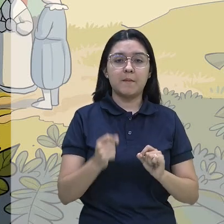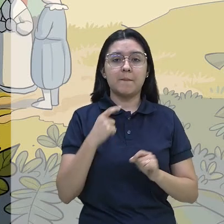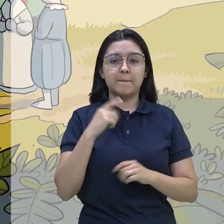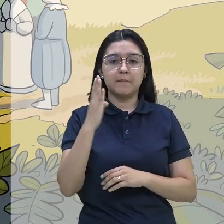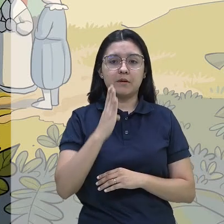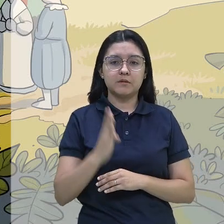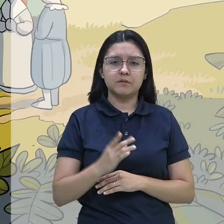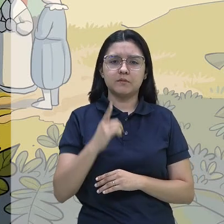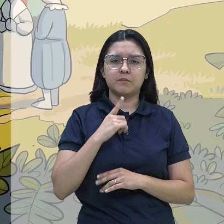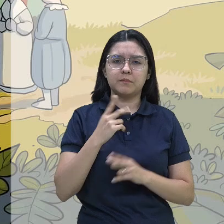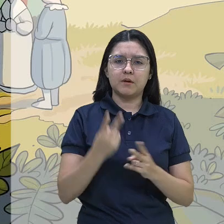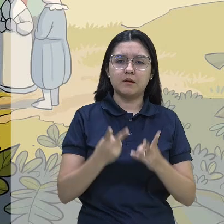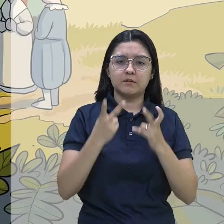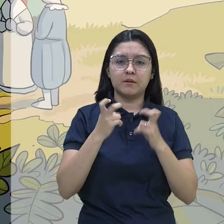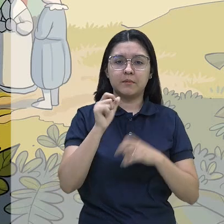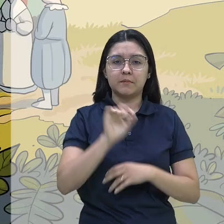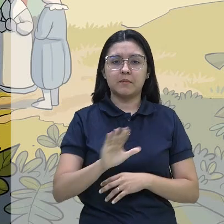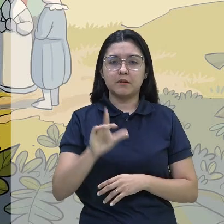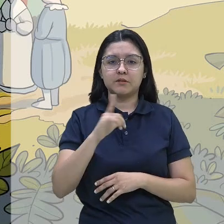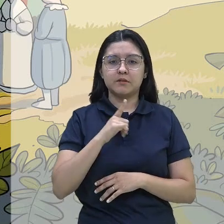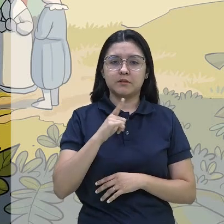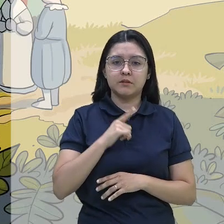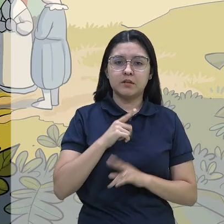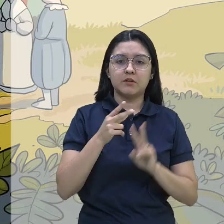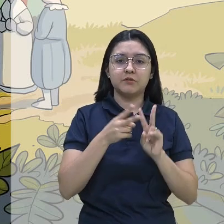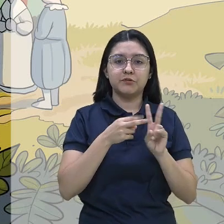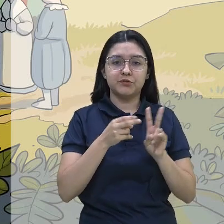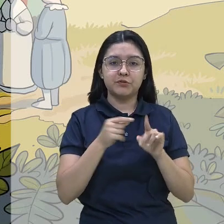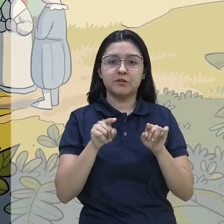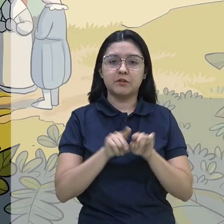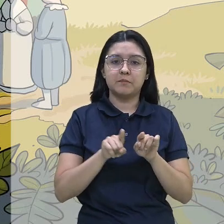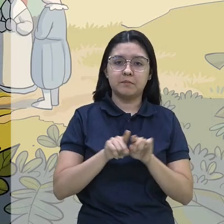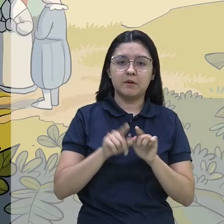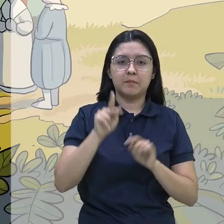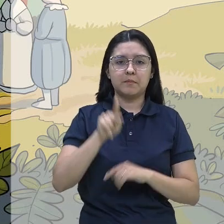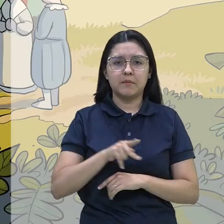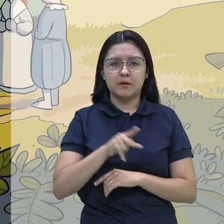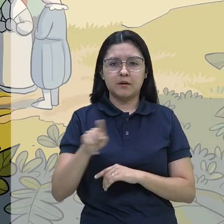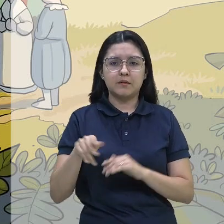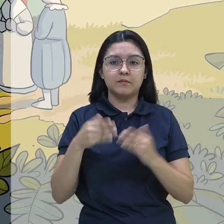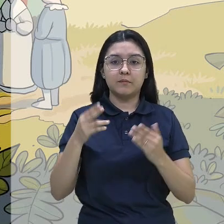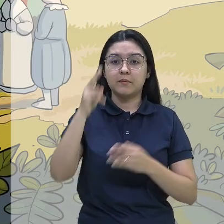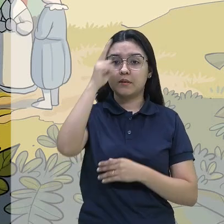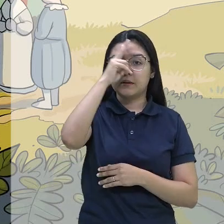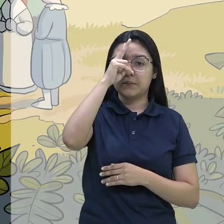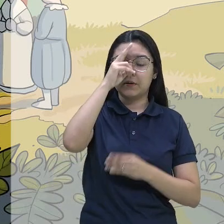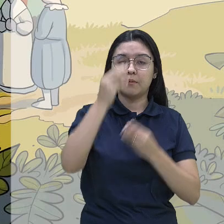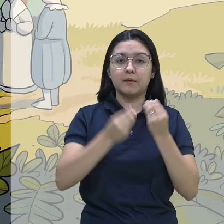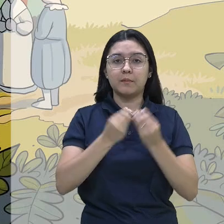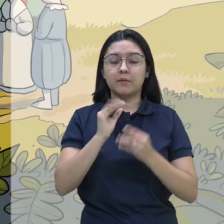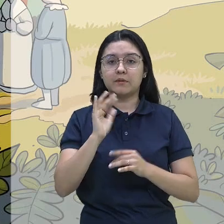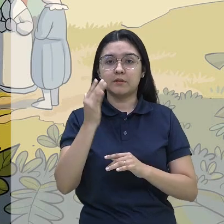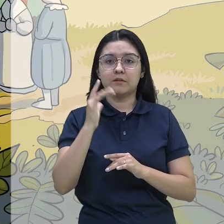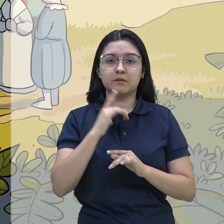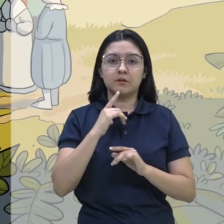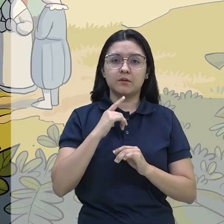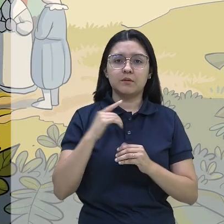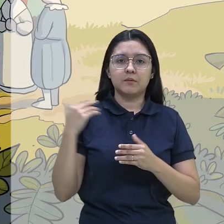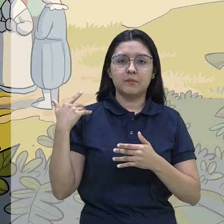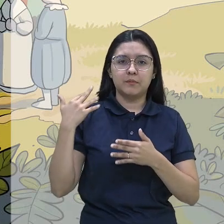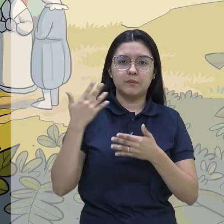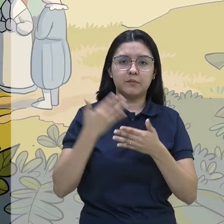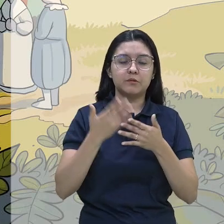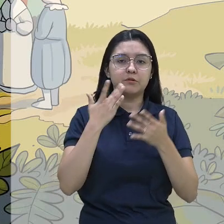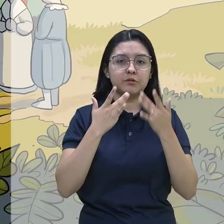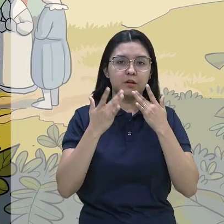indígenas quanto de jesuítas. Vamos, então, lembrar de como aconteceu essa jornada do teatro enquanto